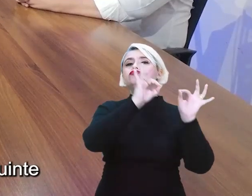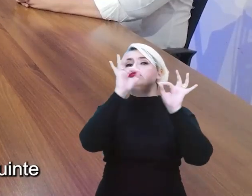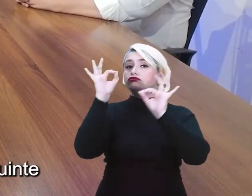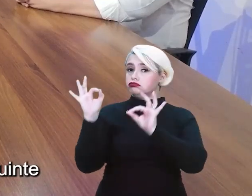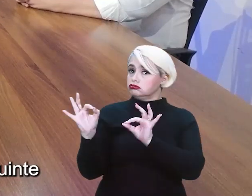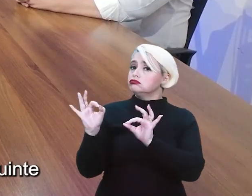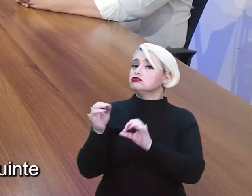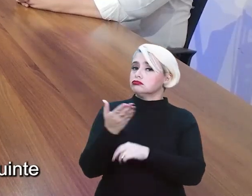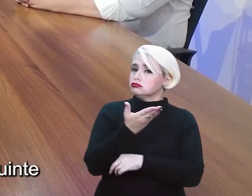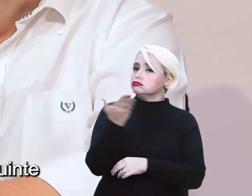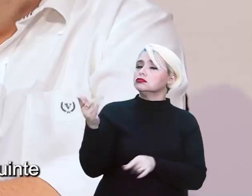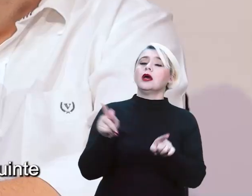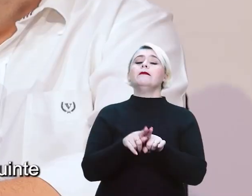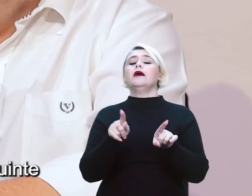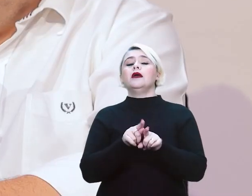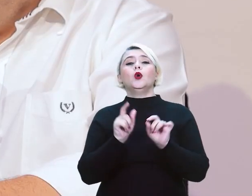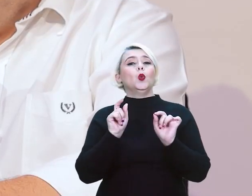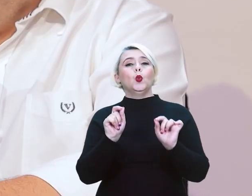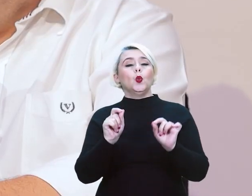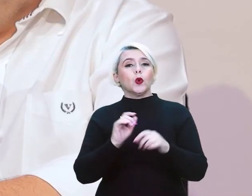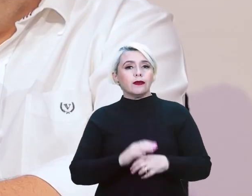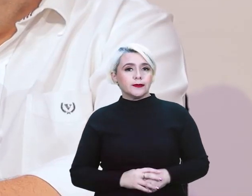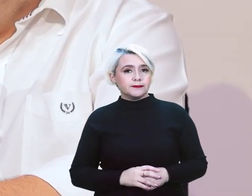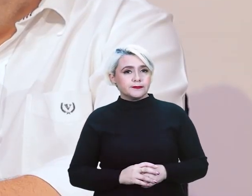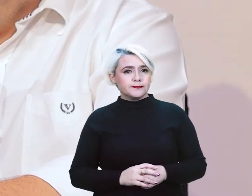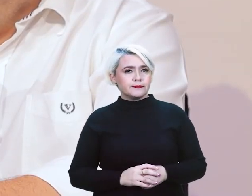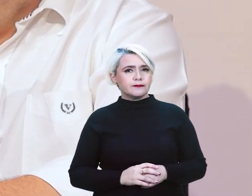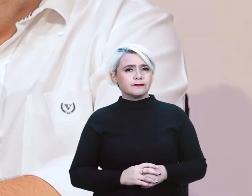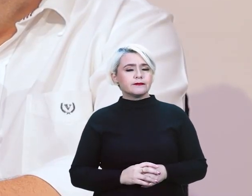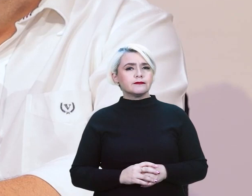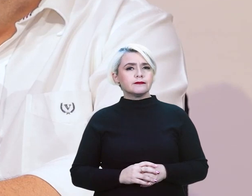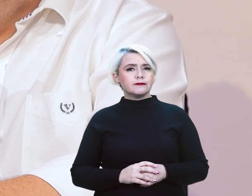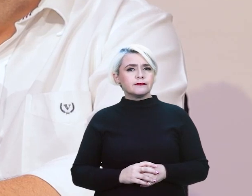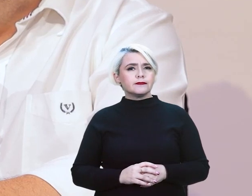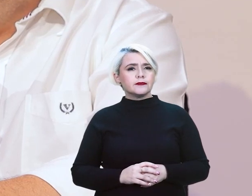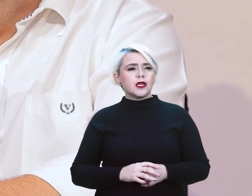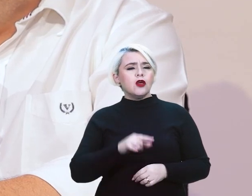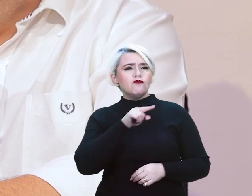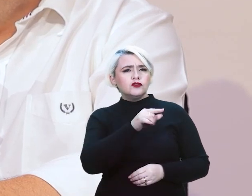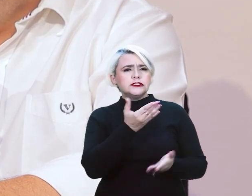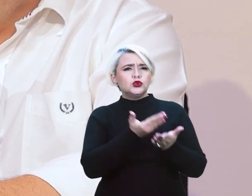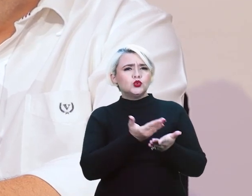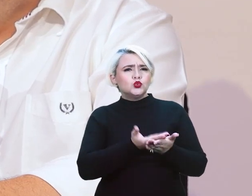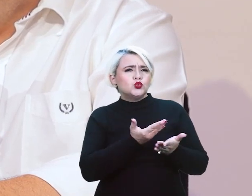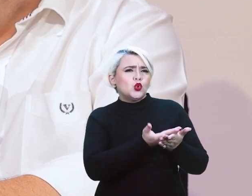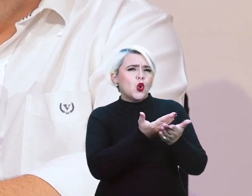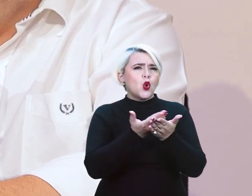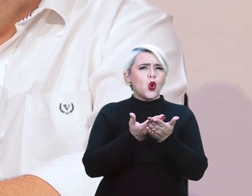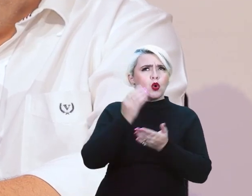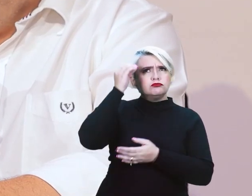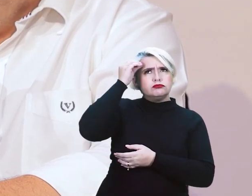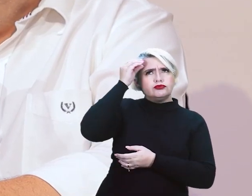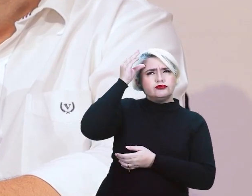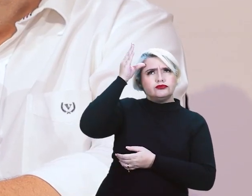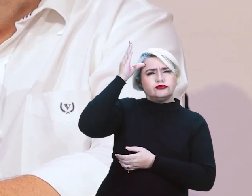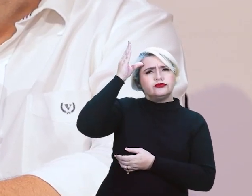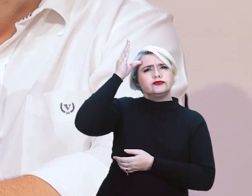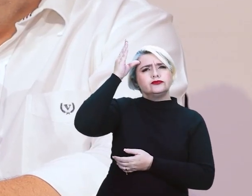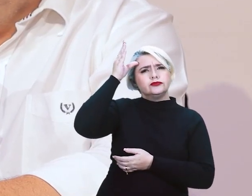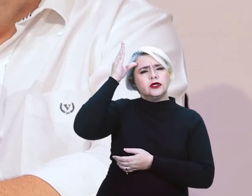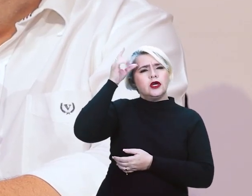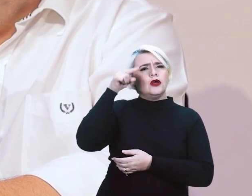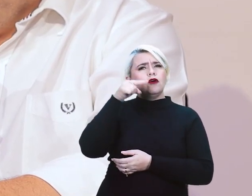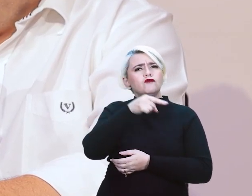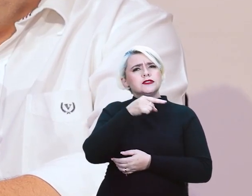telespectadores, ouvintes, o seguinte, diante dos seus estudos, do seu conhecimento, você